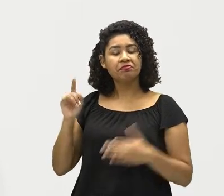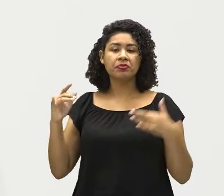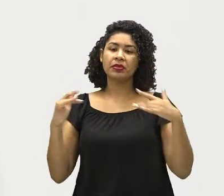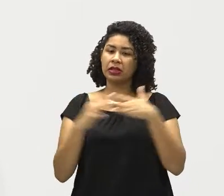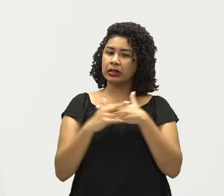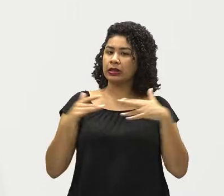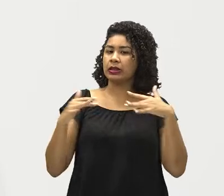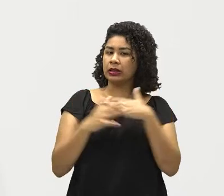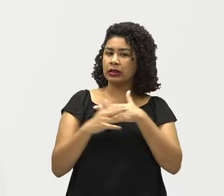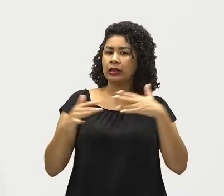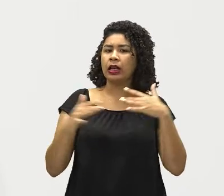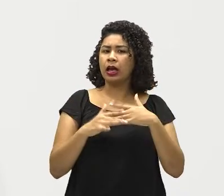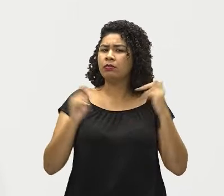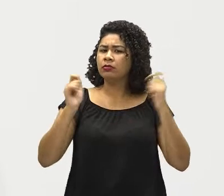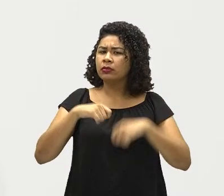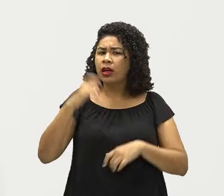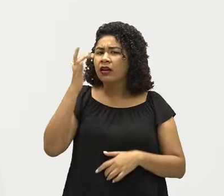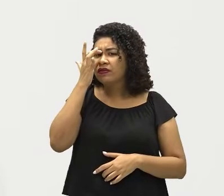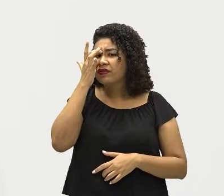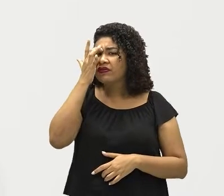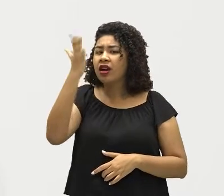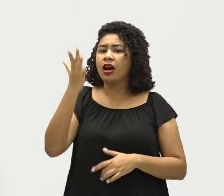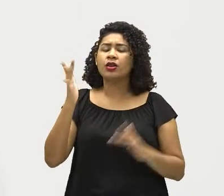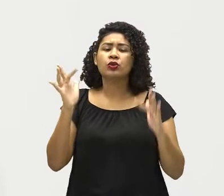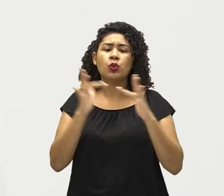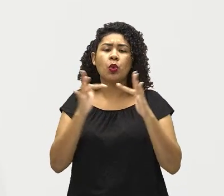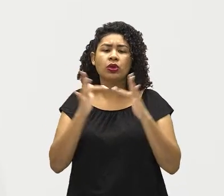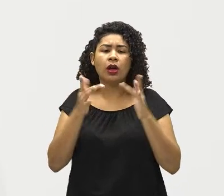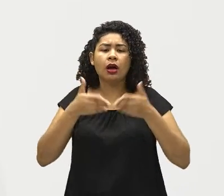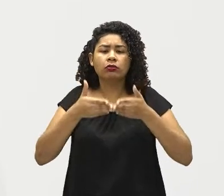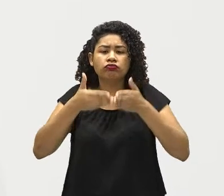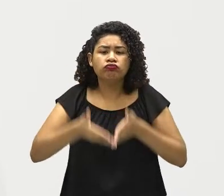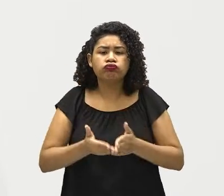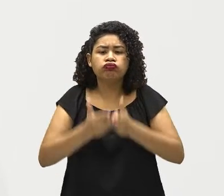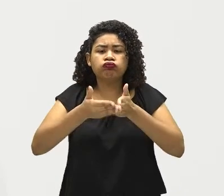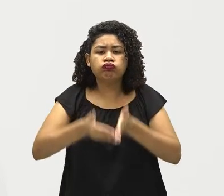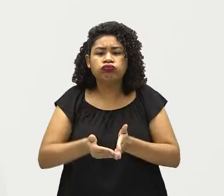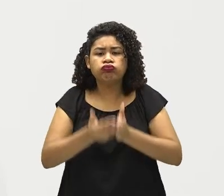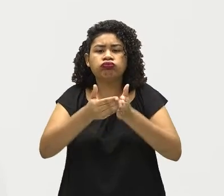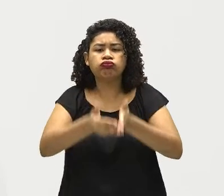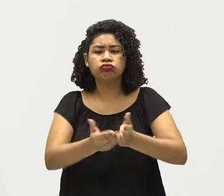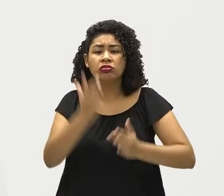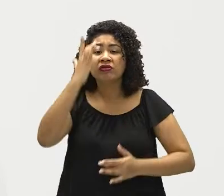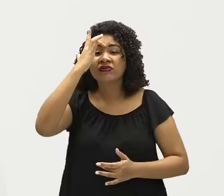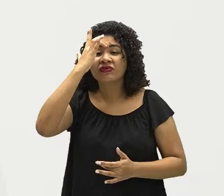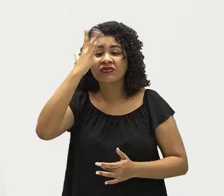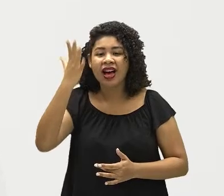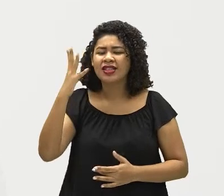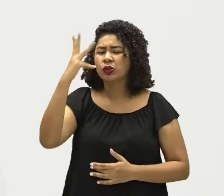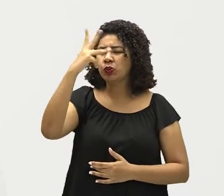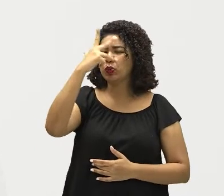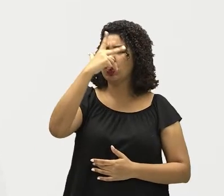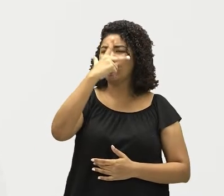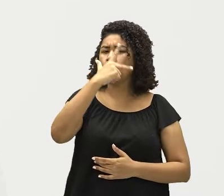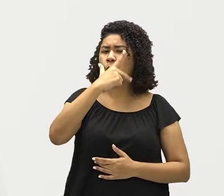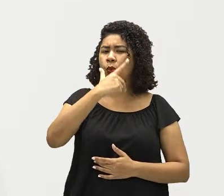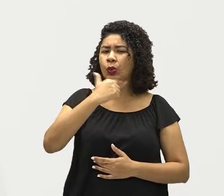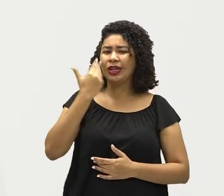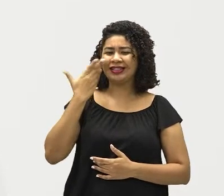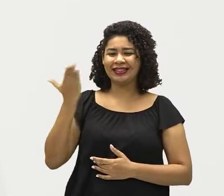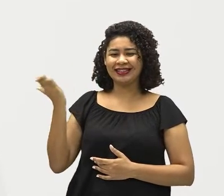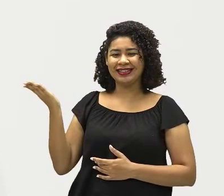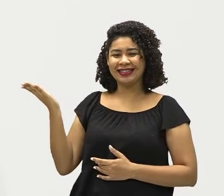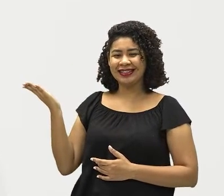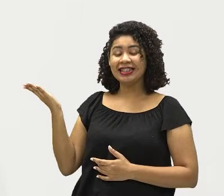tem fácil acesso à navegação, ok? Uma cidade bonita, e